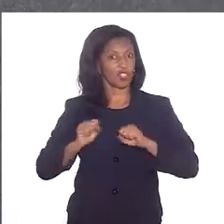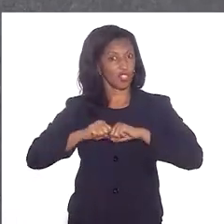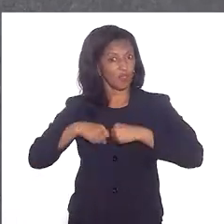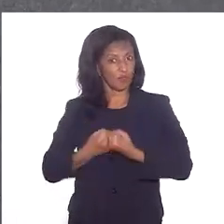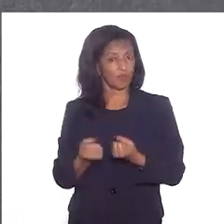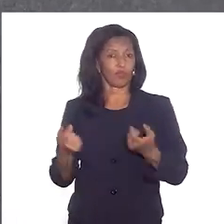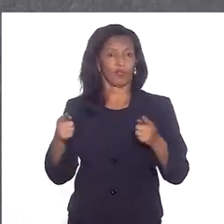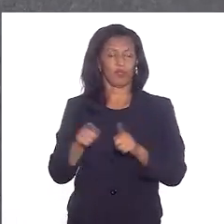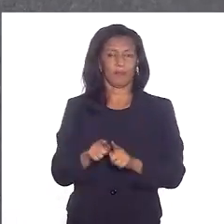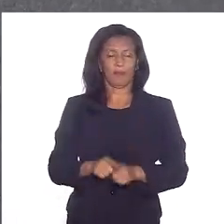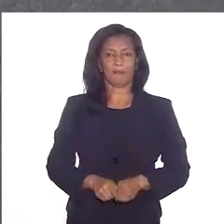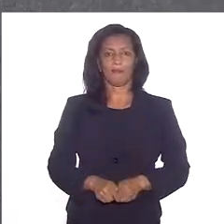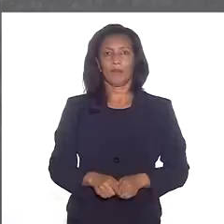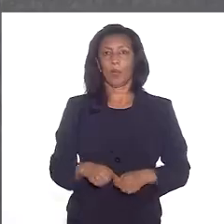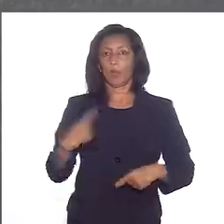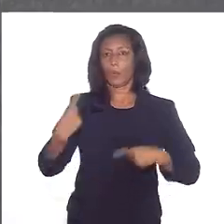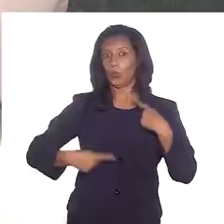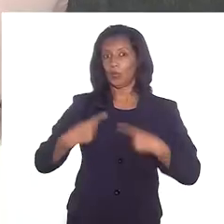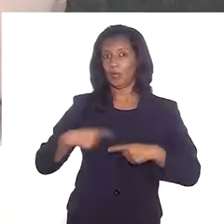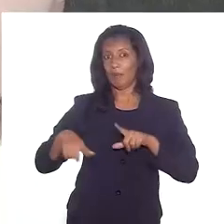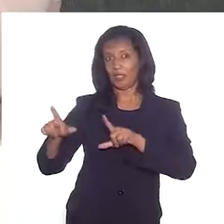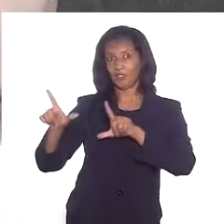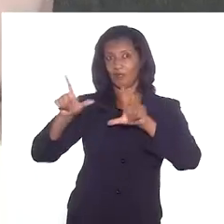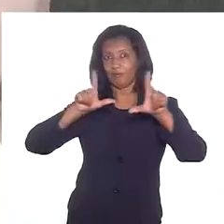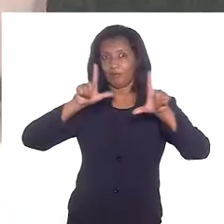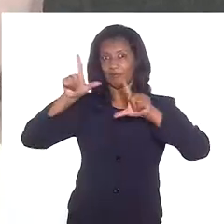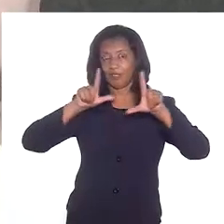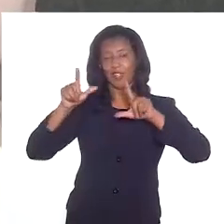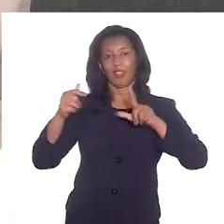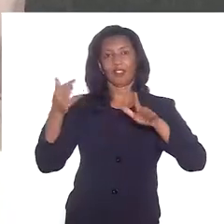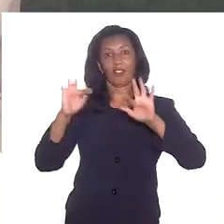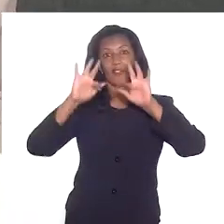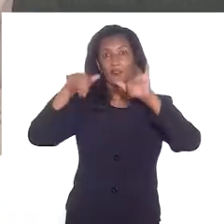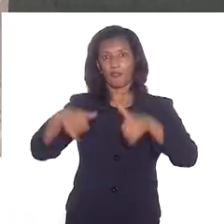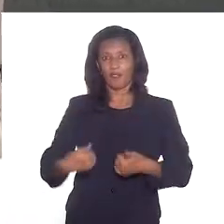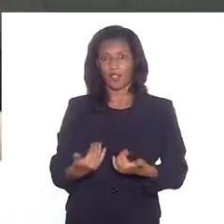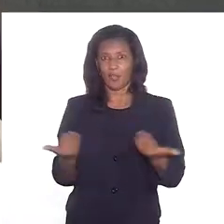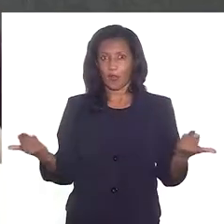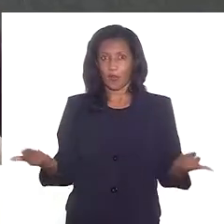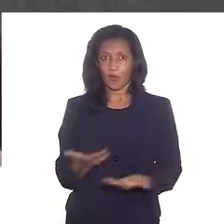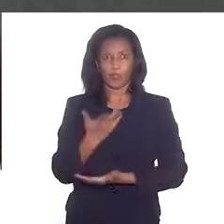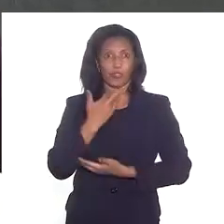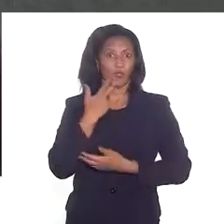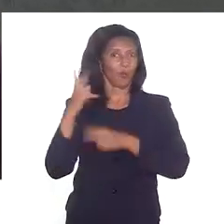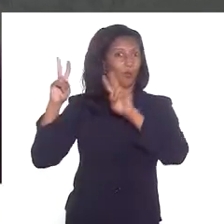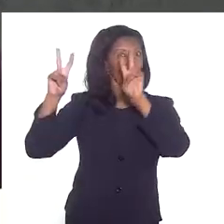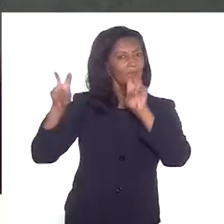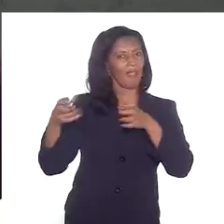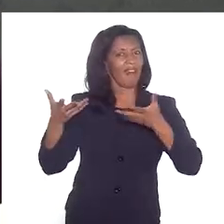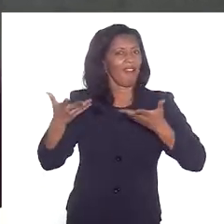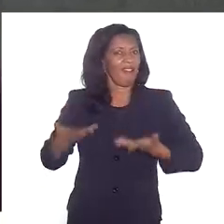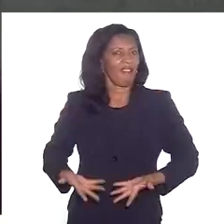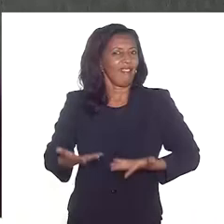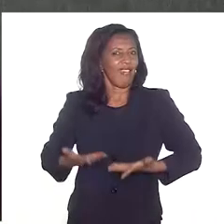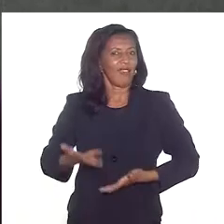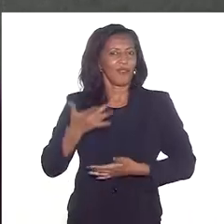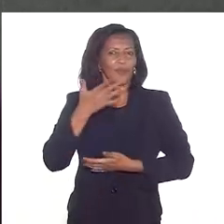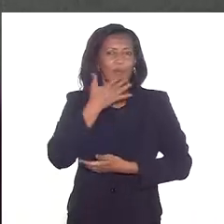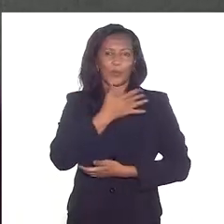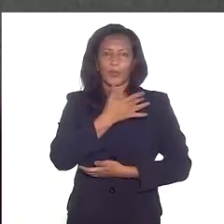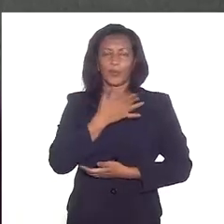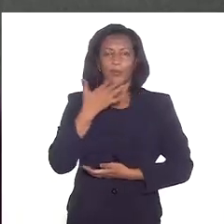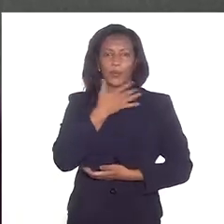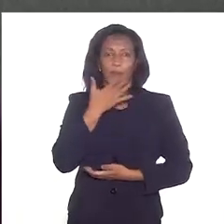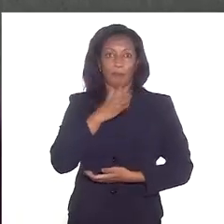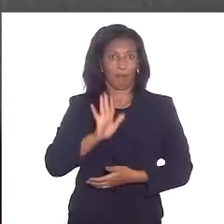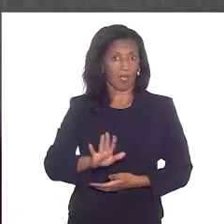né? Que a gente também reforçou bastante aqui. O debate virtual de hoje está chegando ao fim. Dessa vez a gente falou de um tema leve